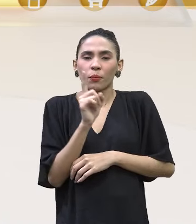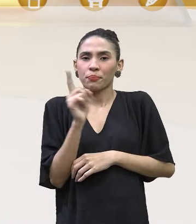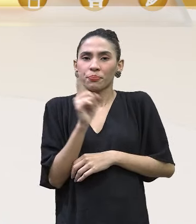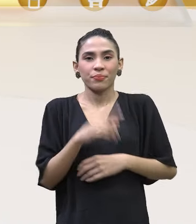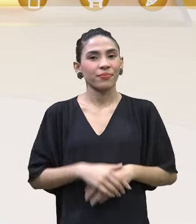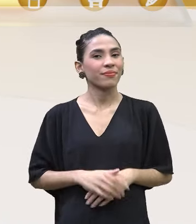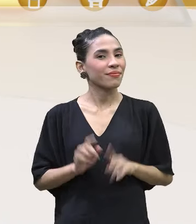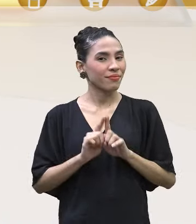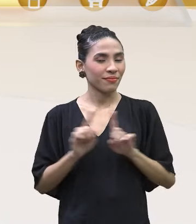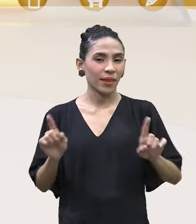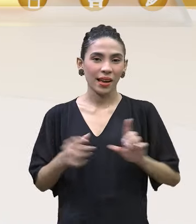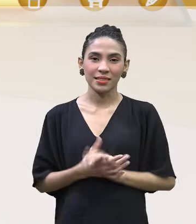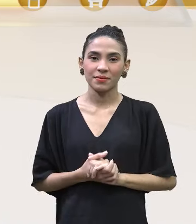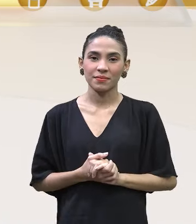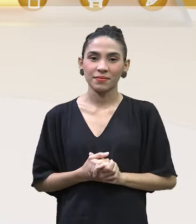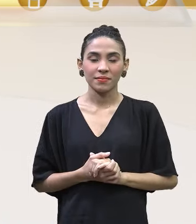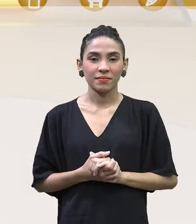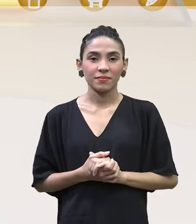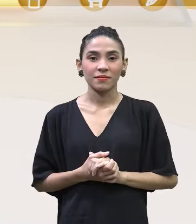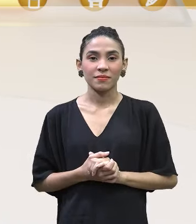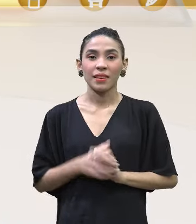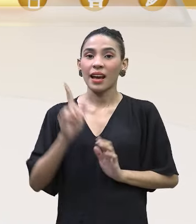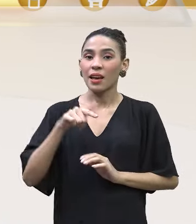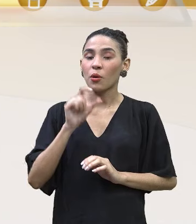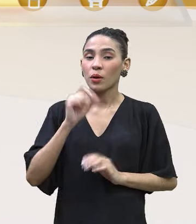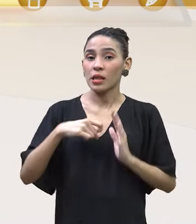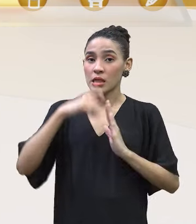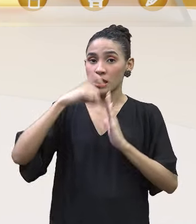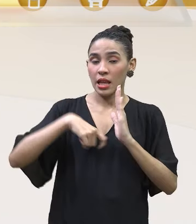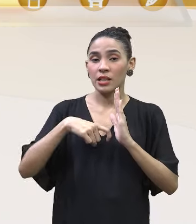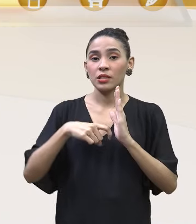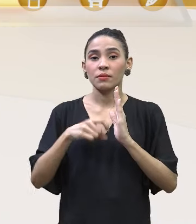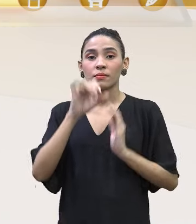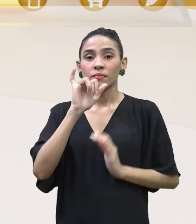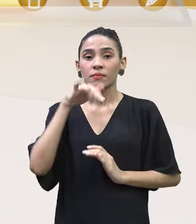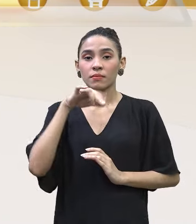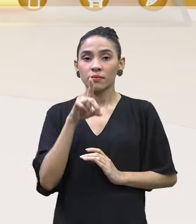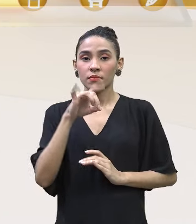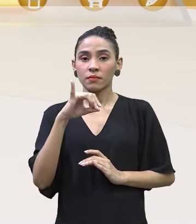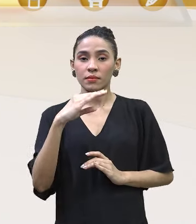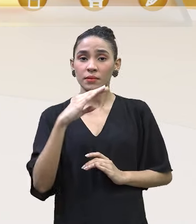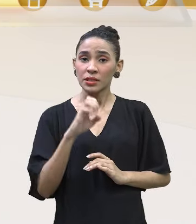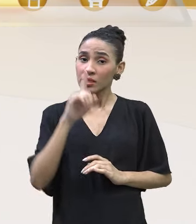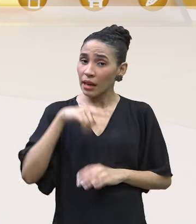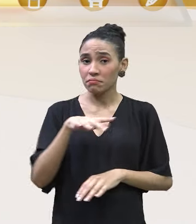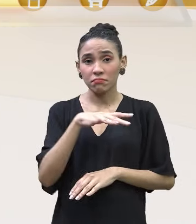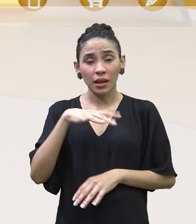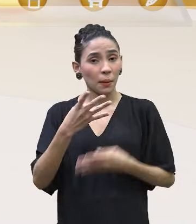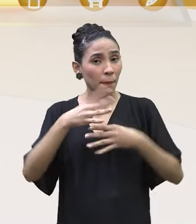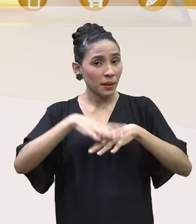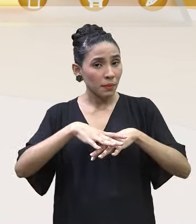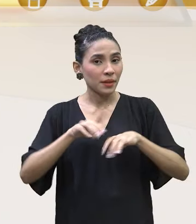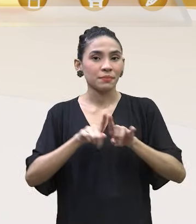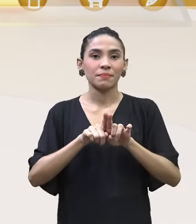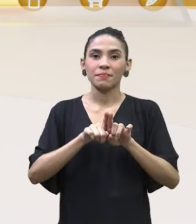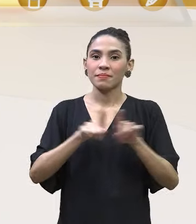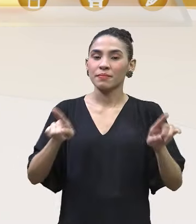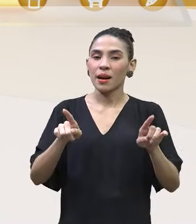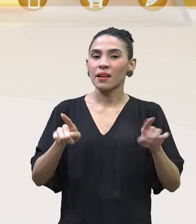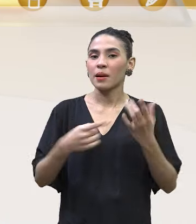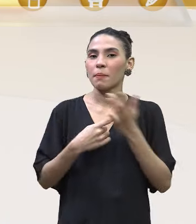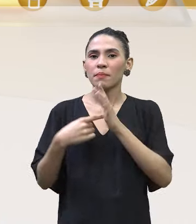mas aí pessoal Olha só são são são taxa e índice né são é matemática só que elas estão el elas